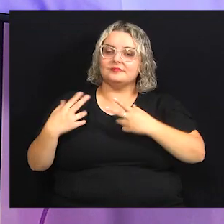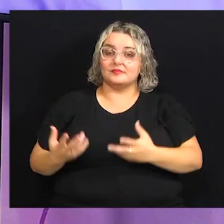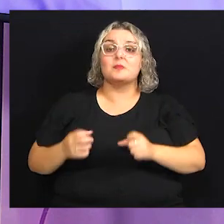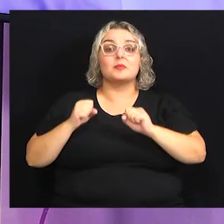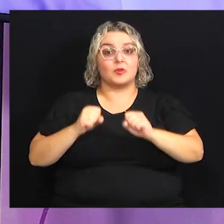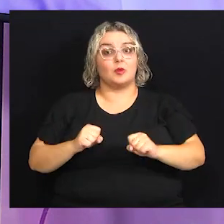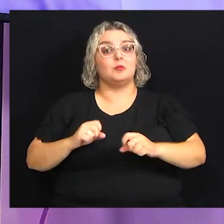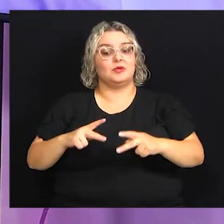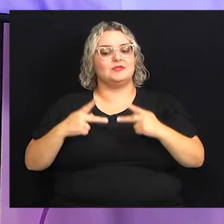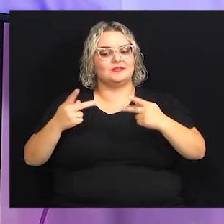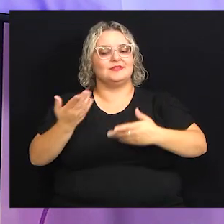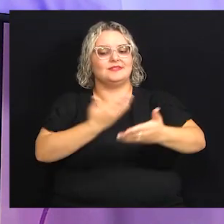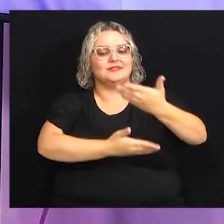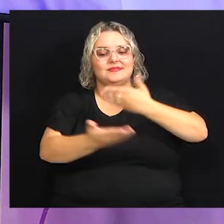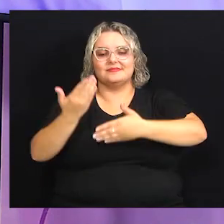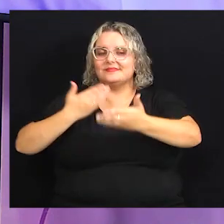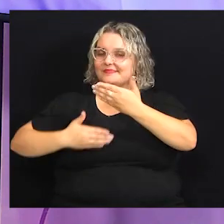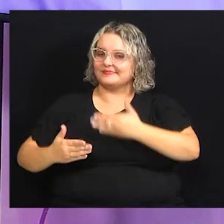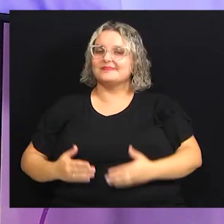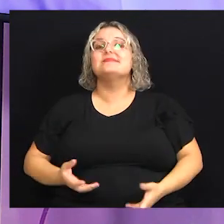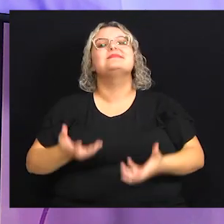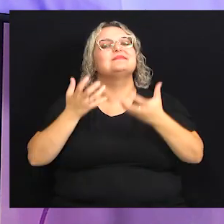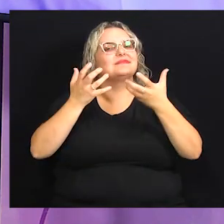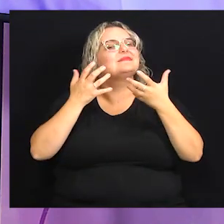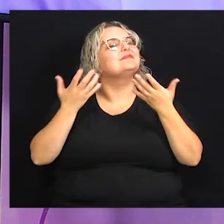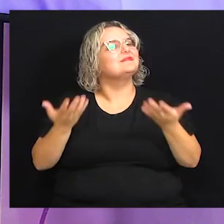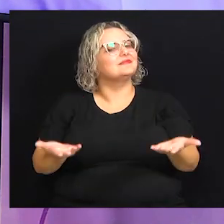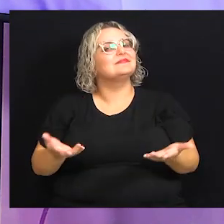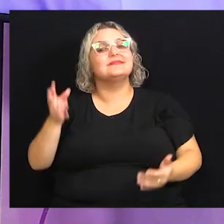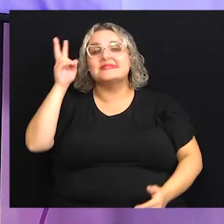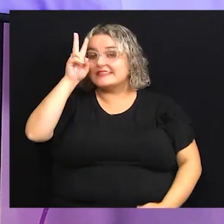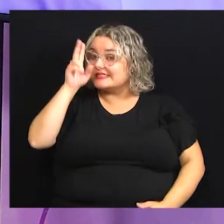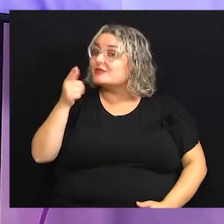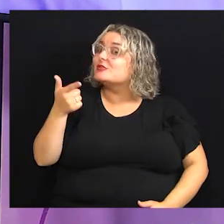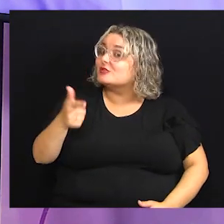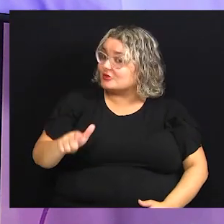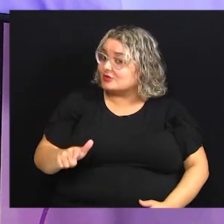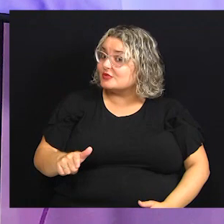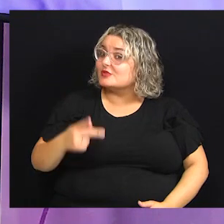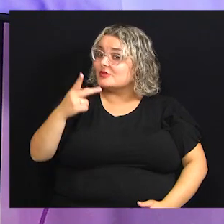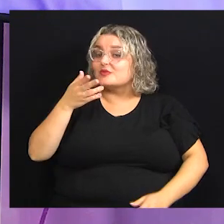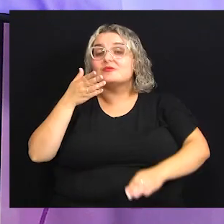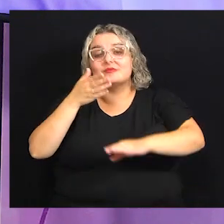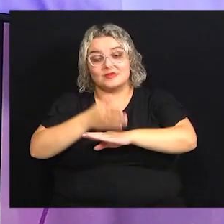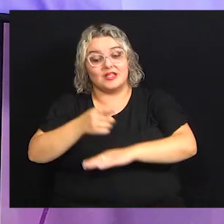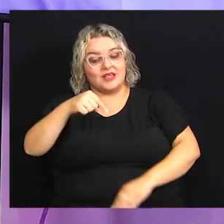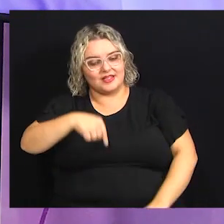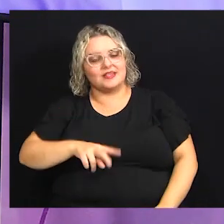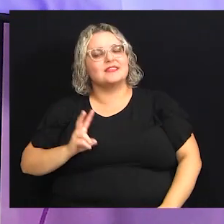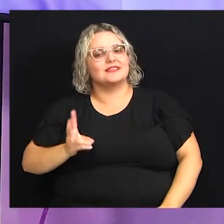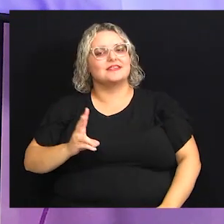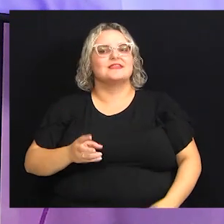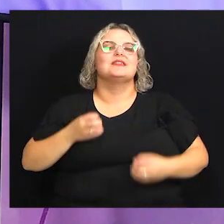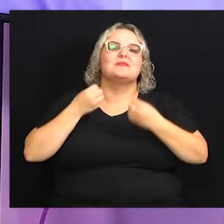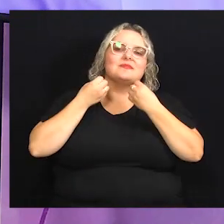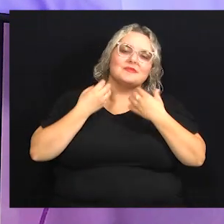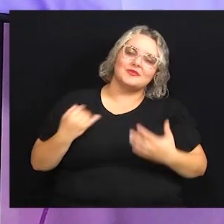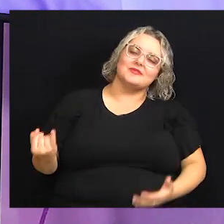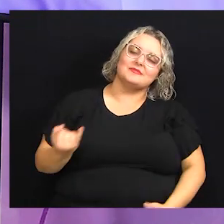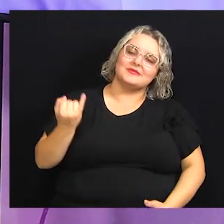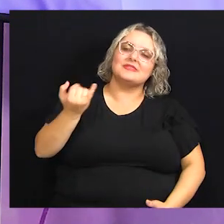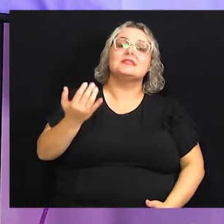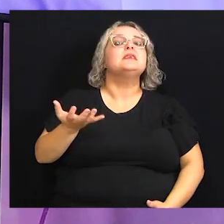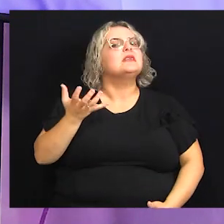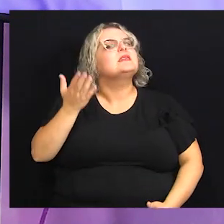nossas redes sociais, pode pegar o link e compartilhar com quem quiser. E lembrando mais uma vez que a sua participação aqui é